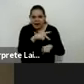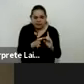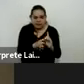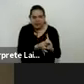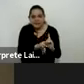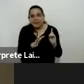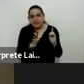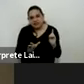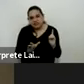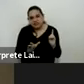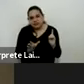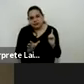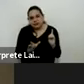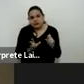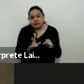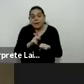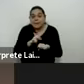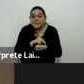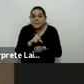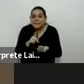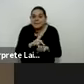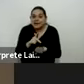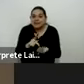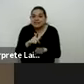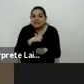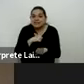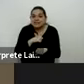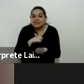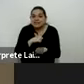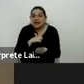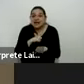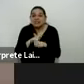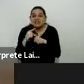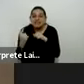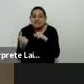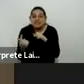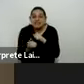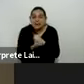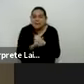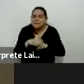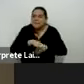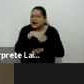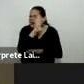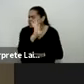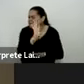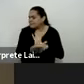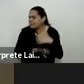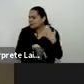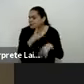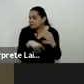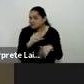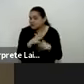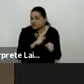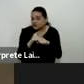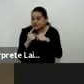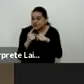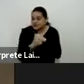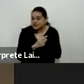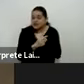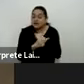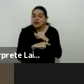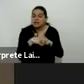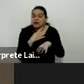que teve a gestão da pandemia mais desorganizada foi a brasileira. Isola, não